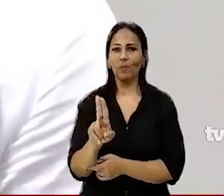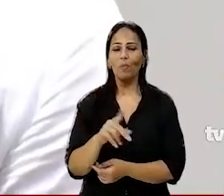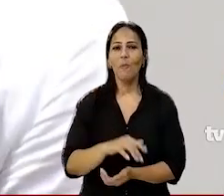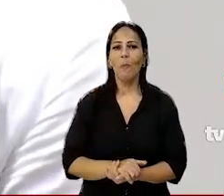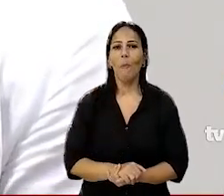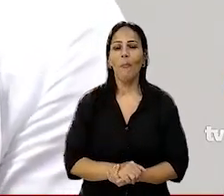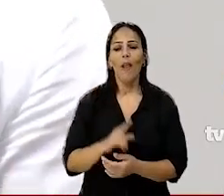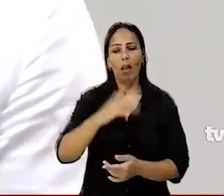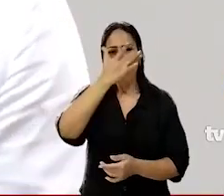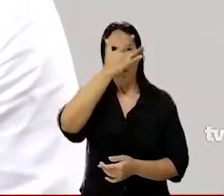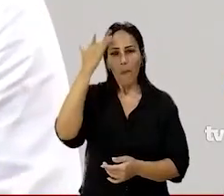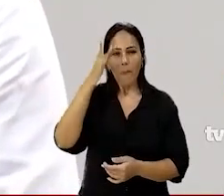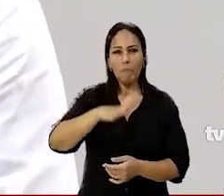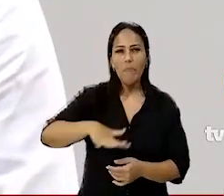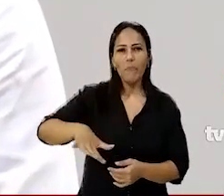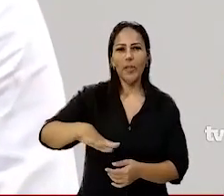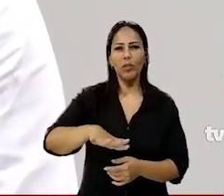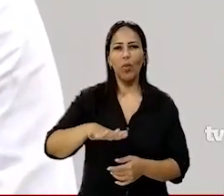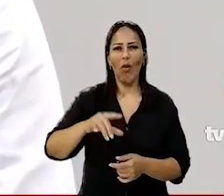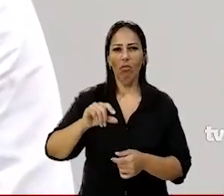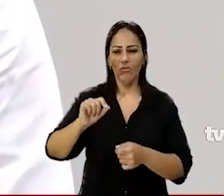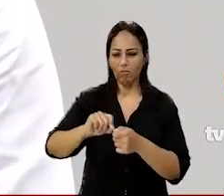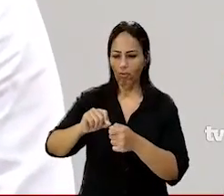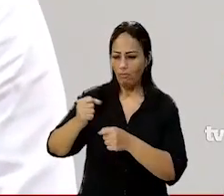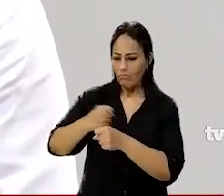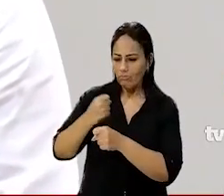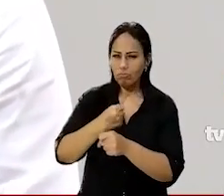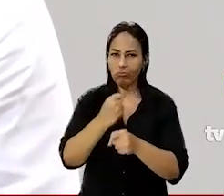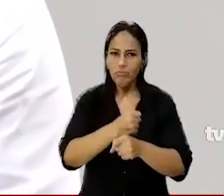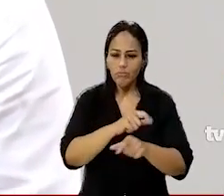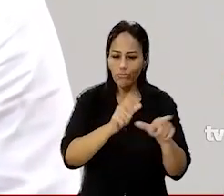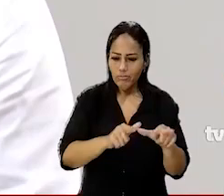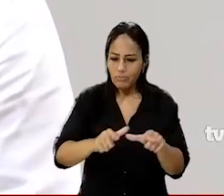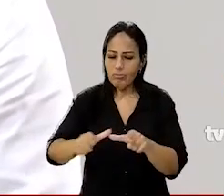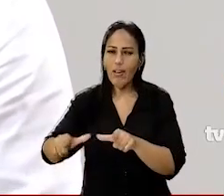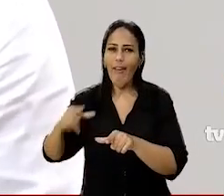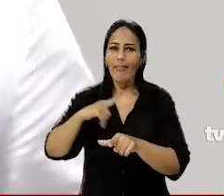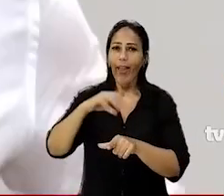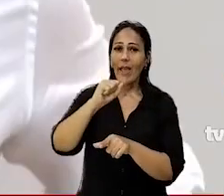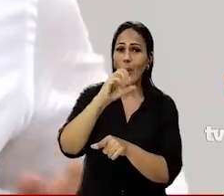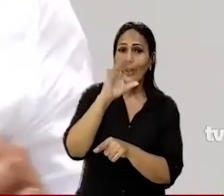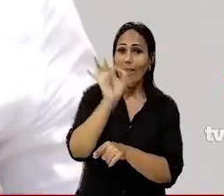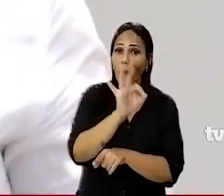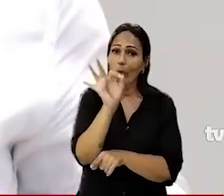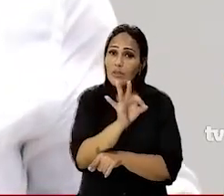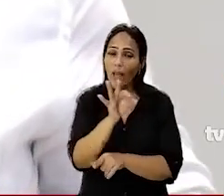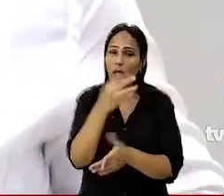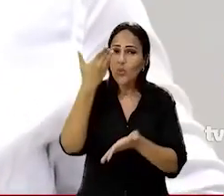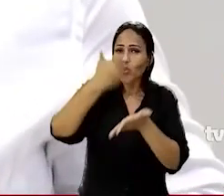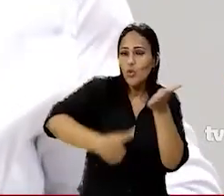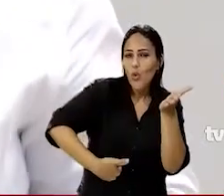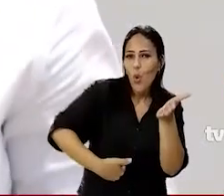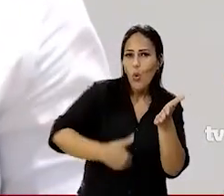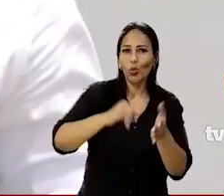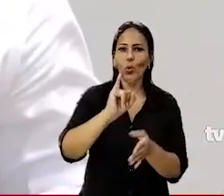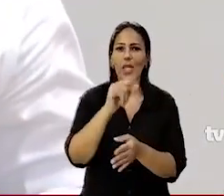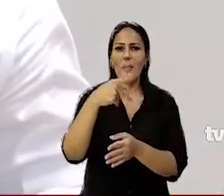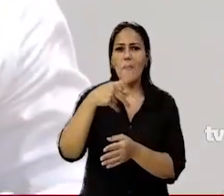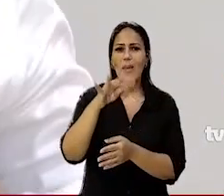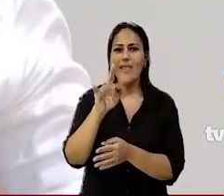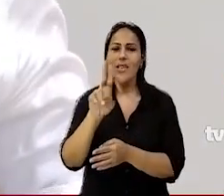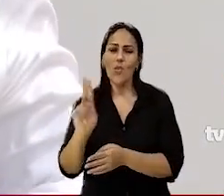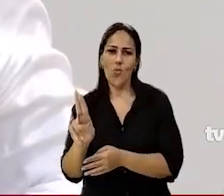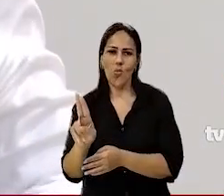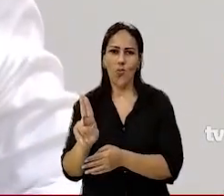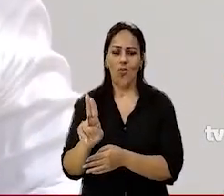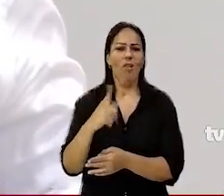a população executa a pavimentação e tem até 80% de desconto em seu IPTU. Então,